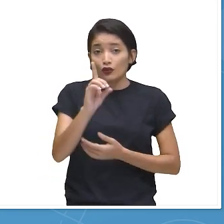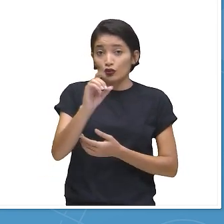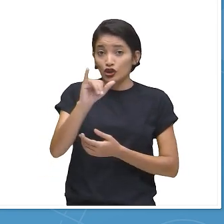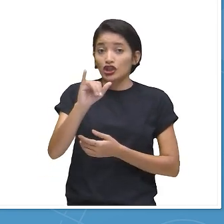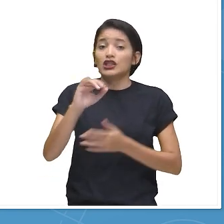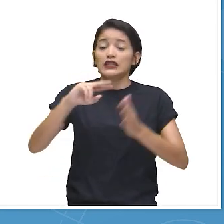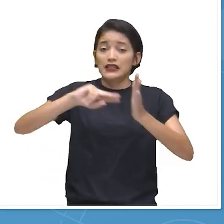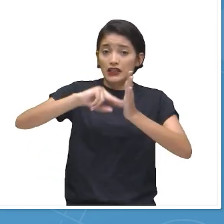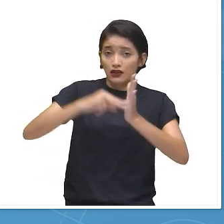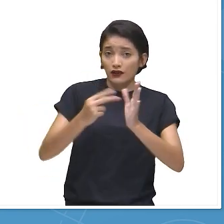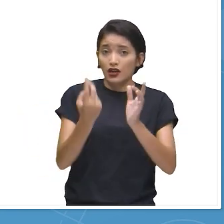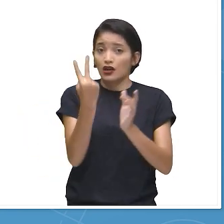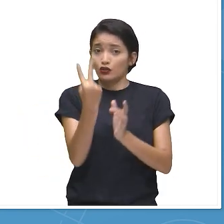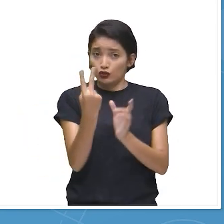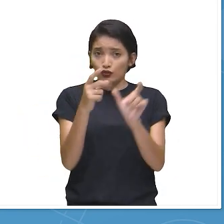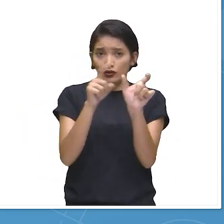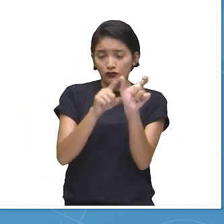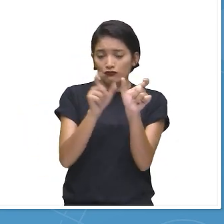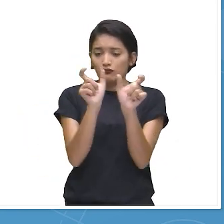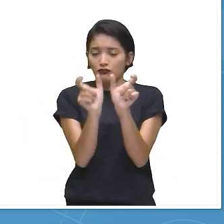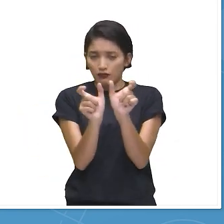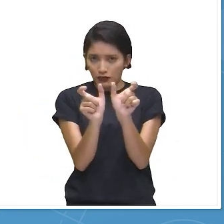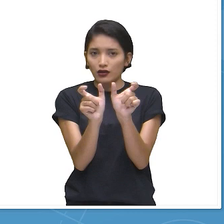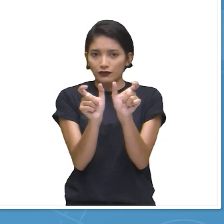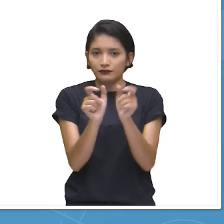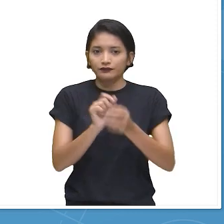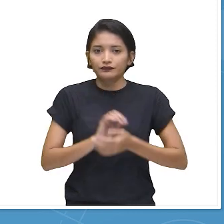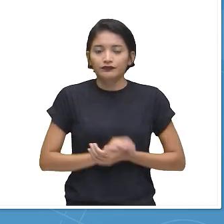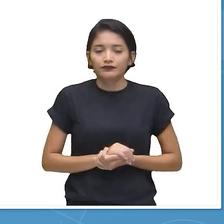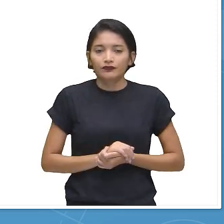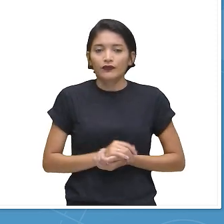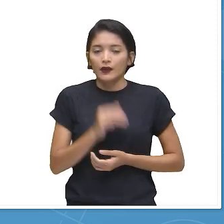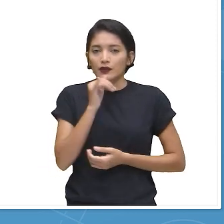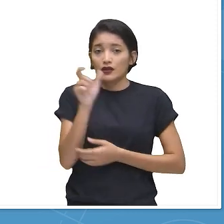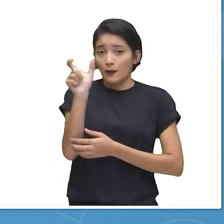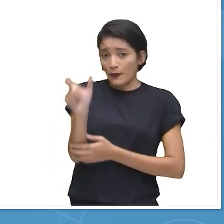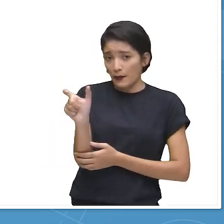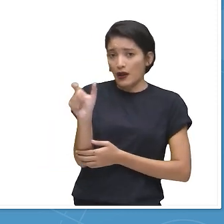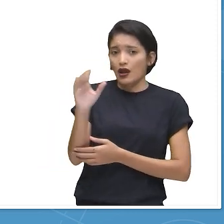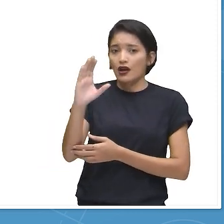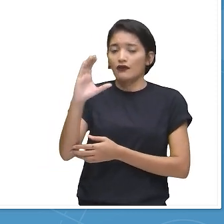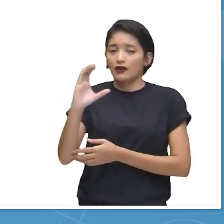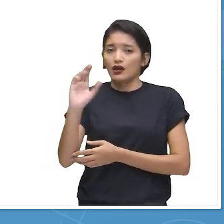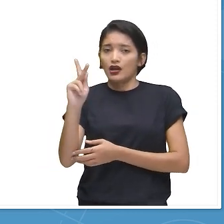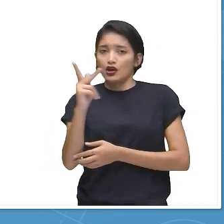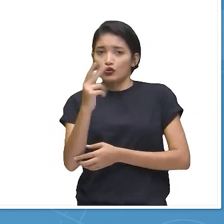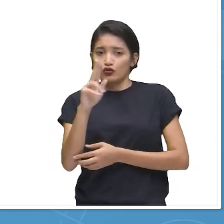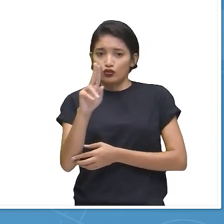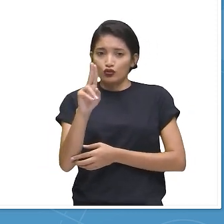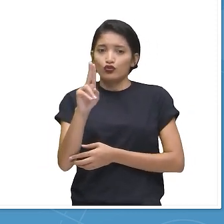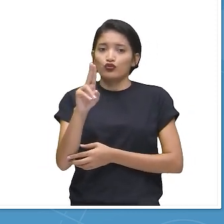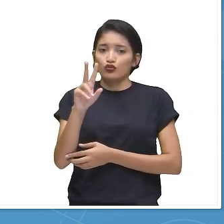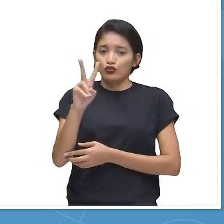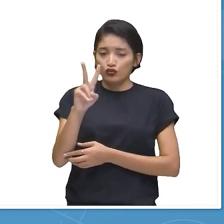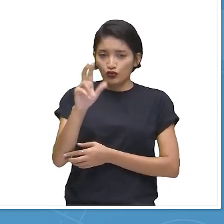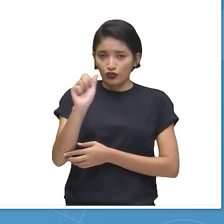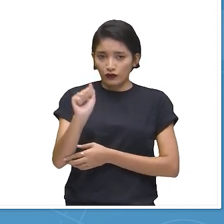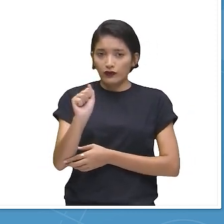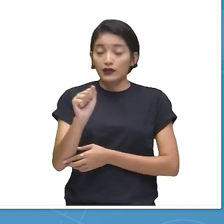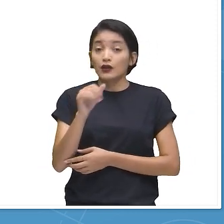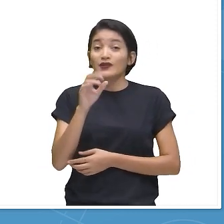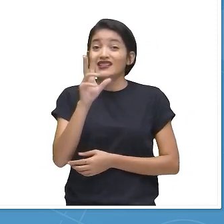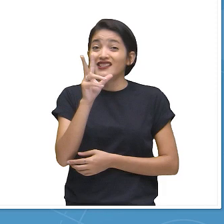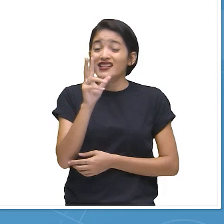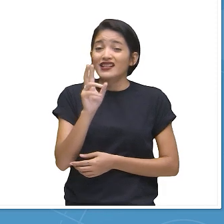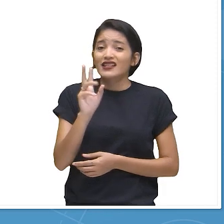de palavras constituída por duas sílabas, a palavra chuva. Perceba, cada vez que você abre a